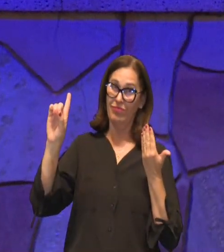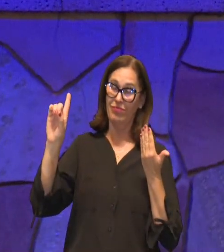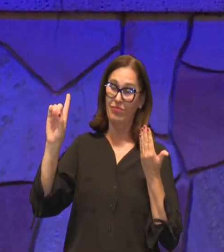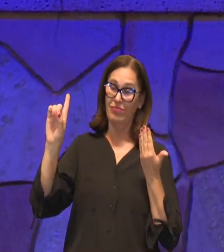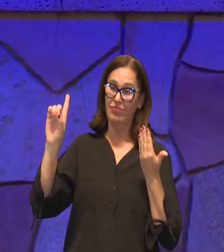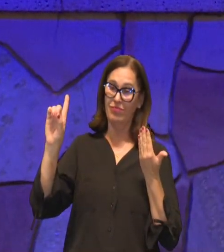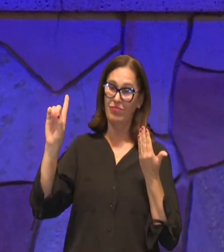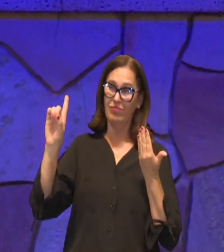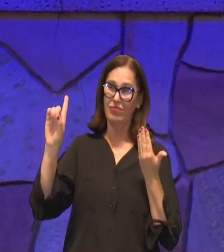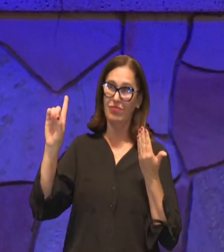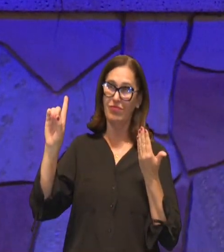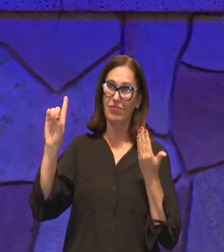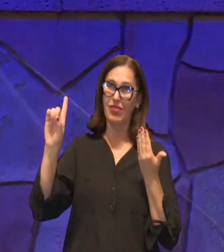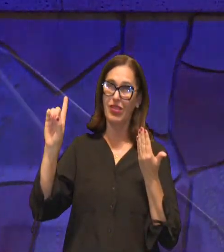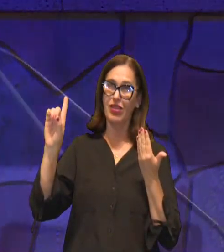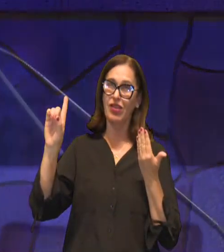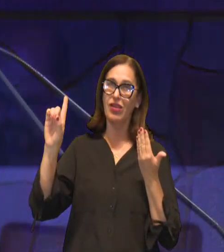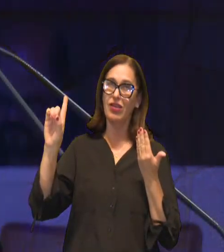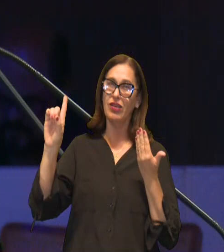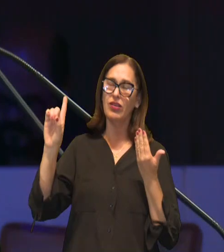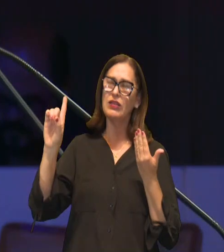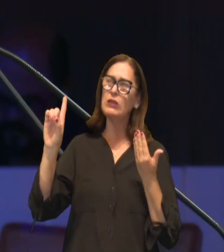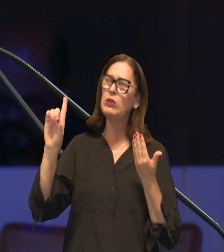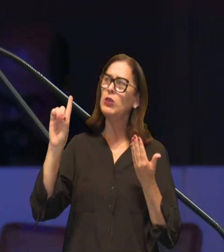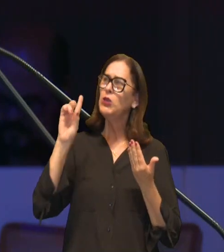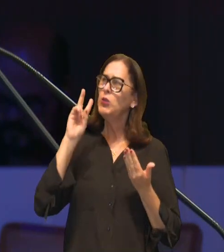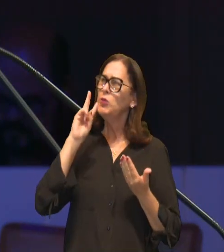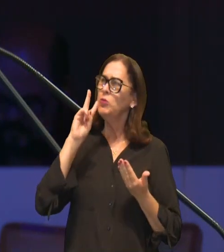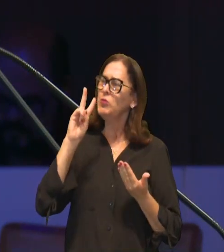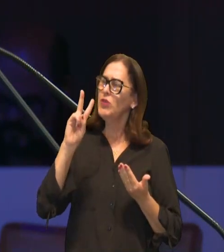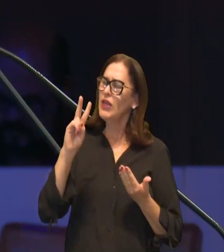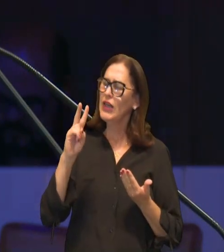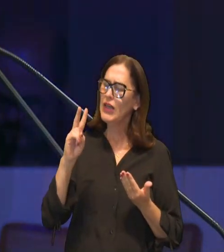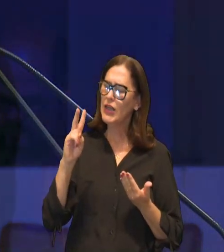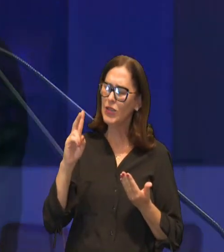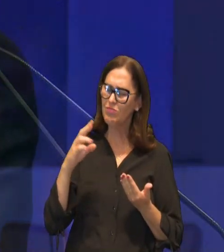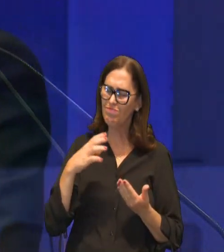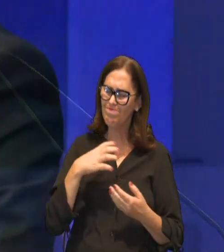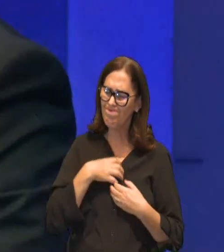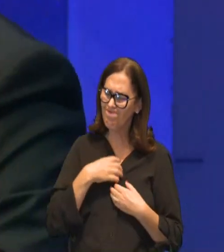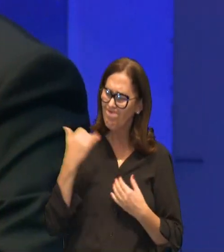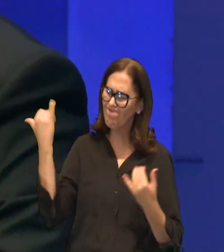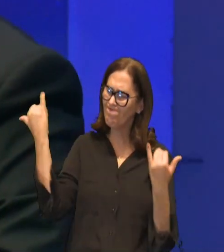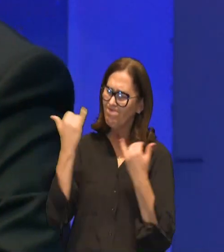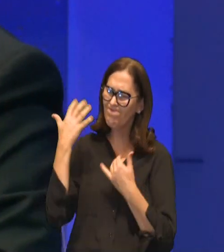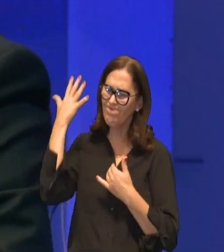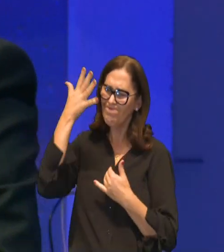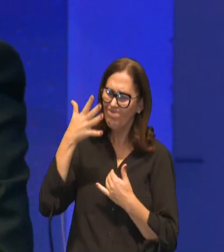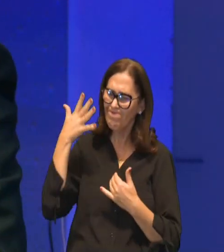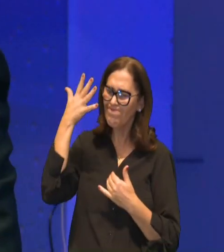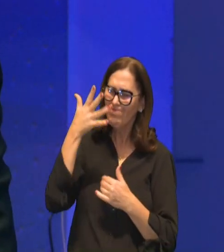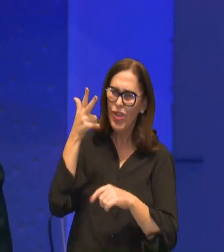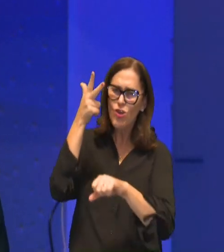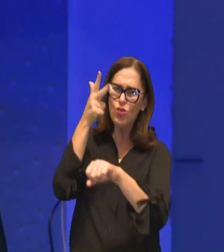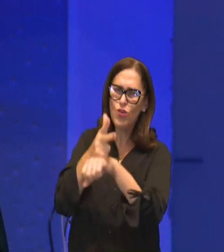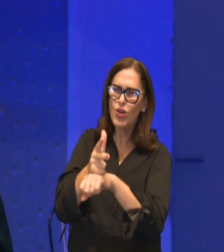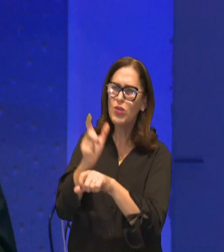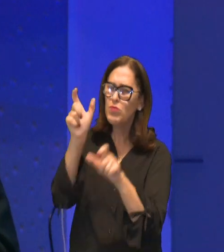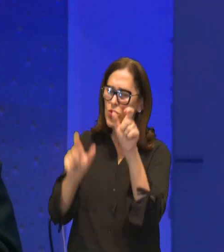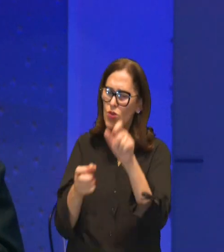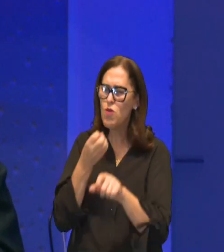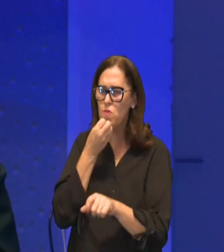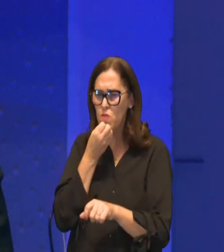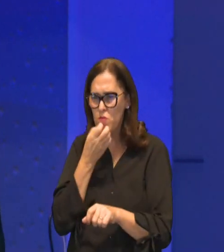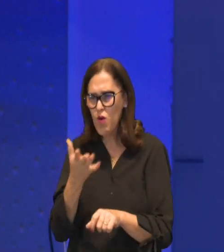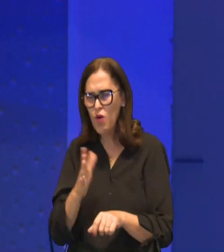foi tão bom poder caminhar e ouvindo mensagens e mensagens e mensagens gravadas de muita gente boa, porque